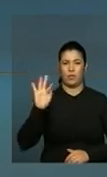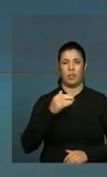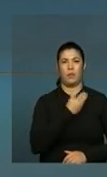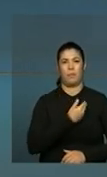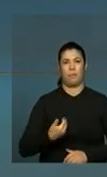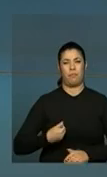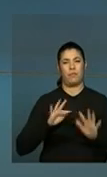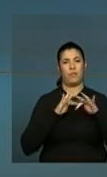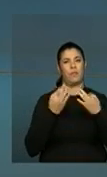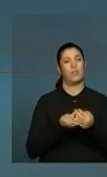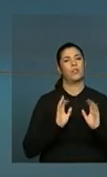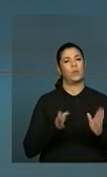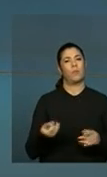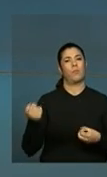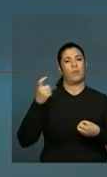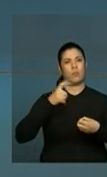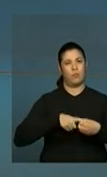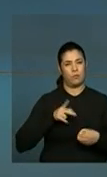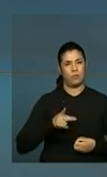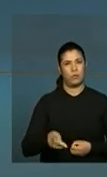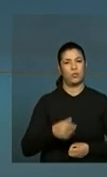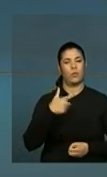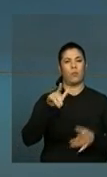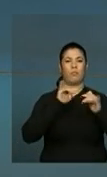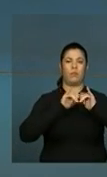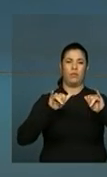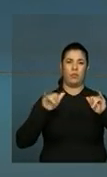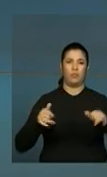Bolsa Família. E nós podemos voltar a qualquer momento com